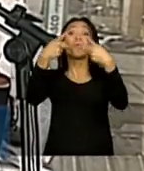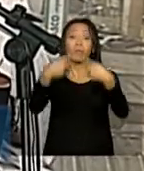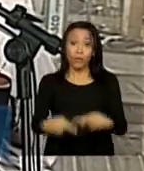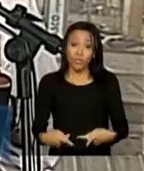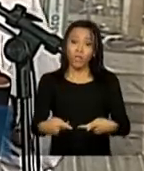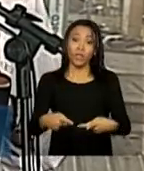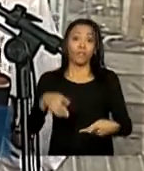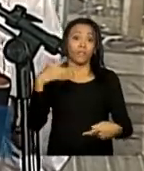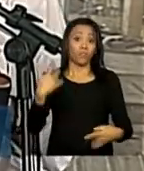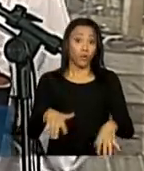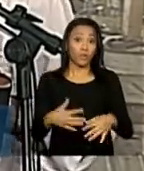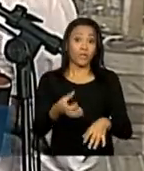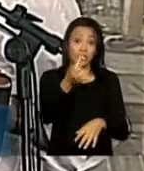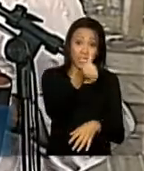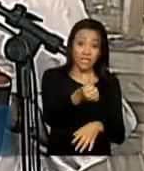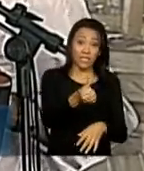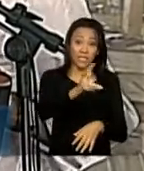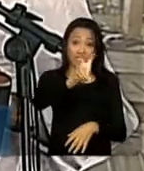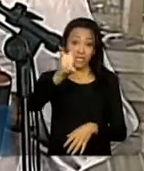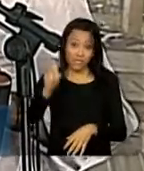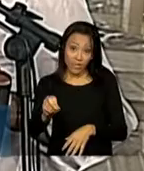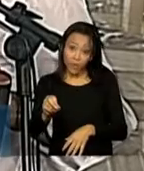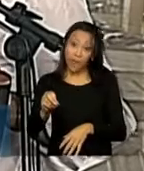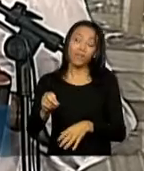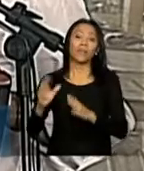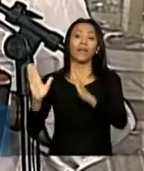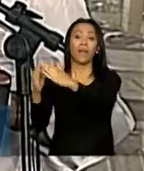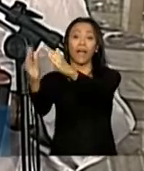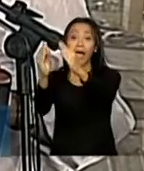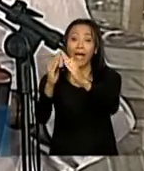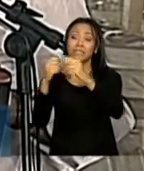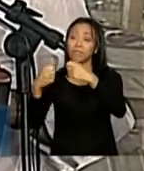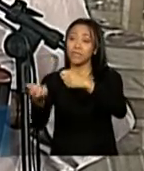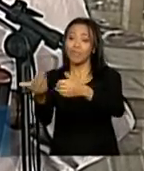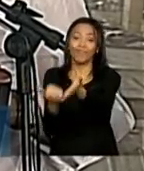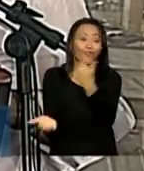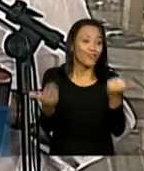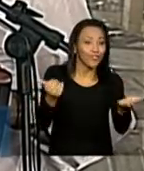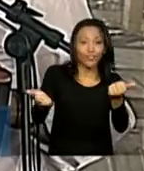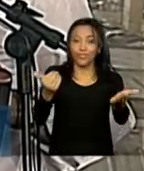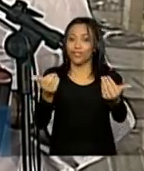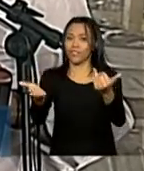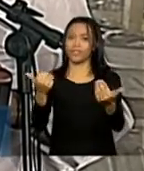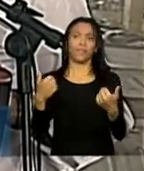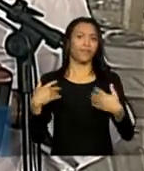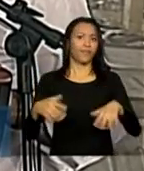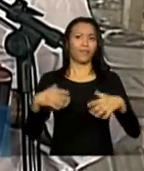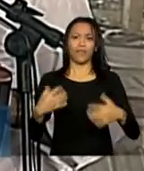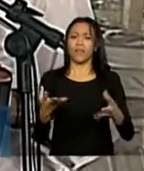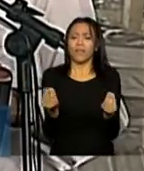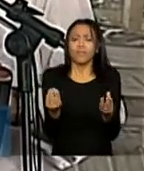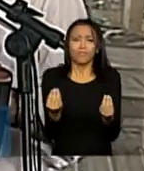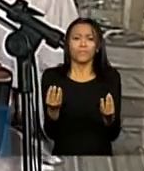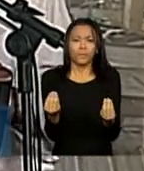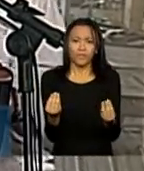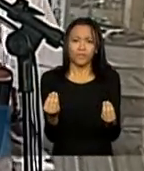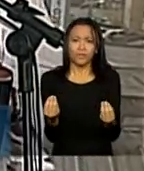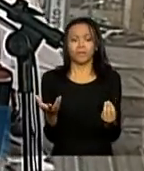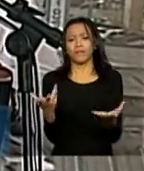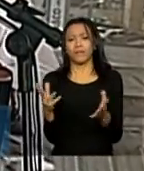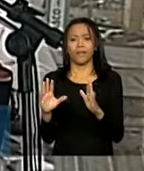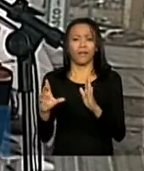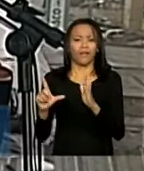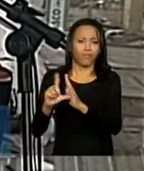Foram 650 desapropriações que nós tivemos que fazer aqui. Eram casas